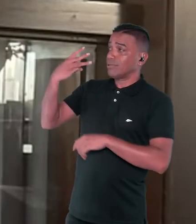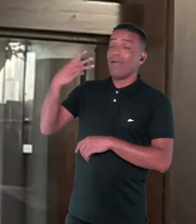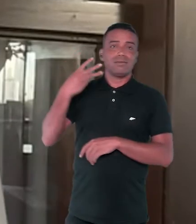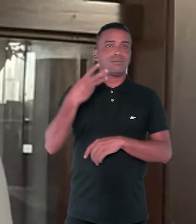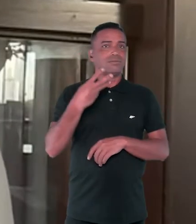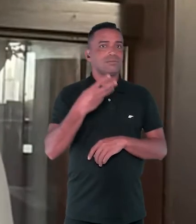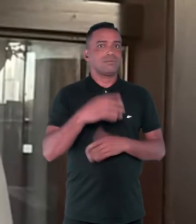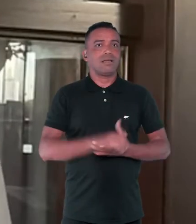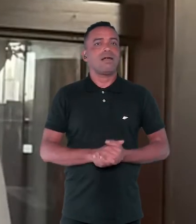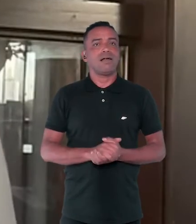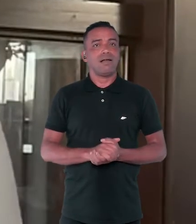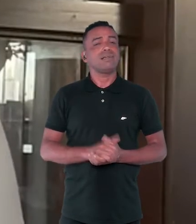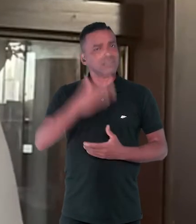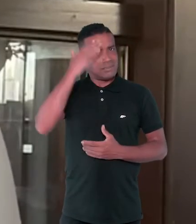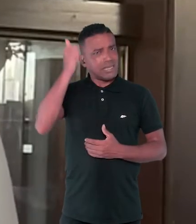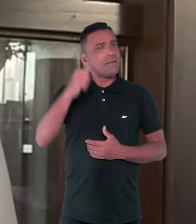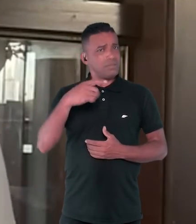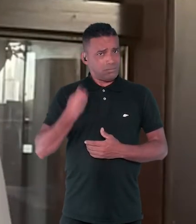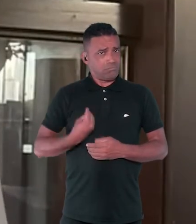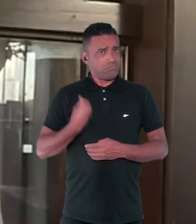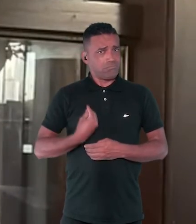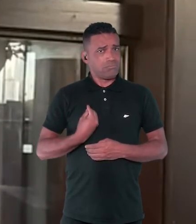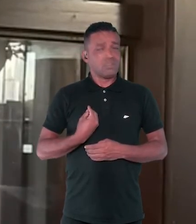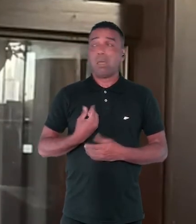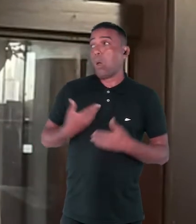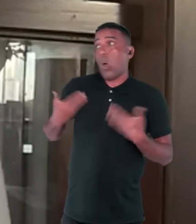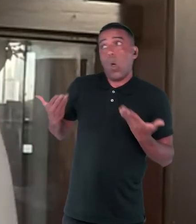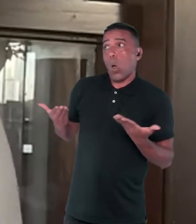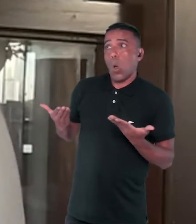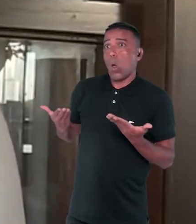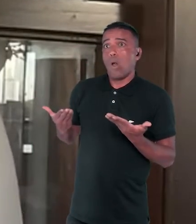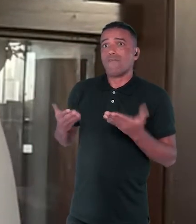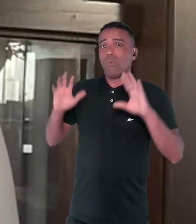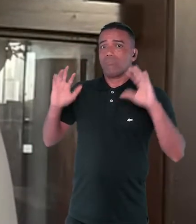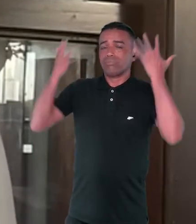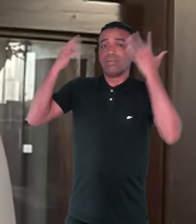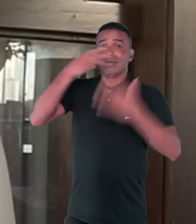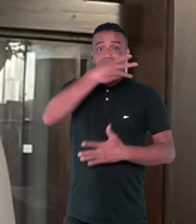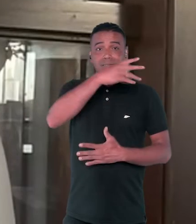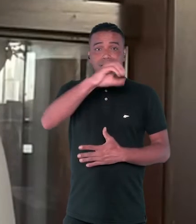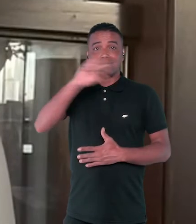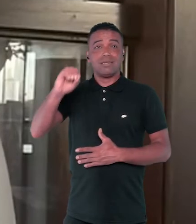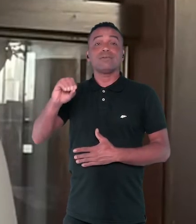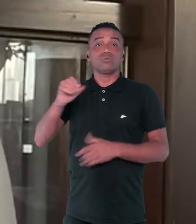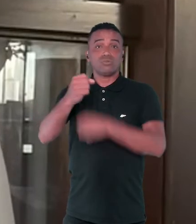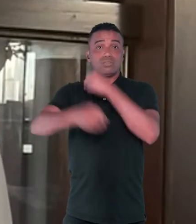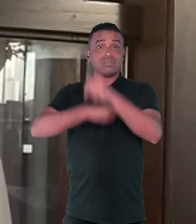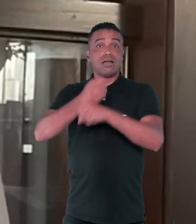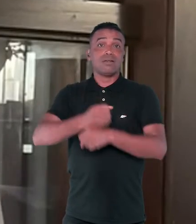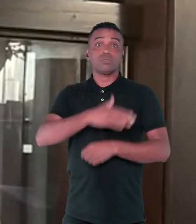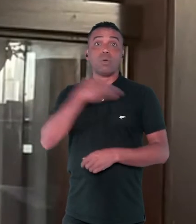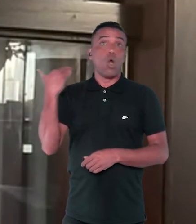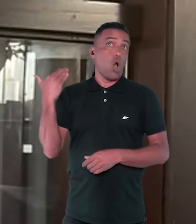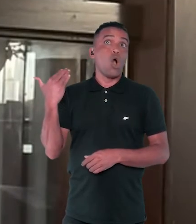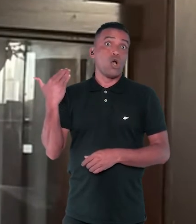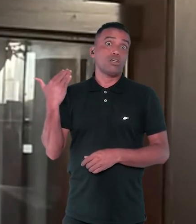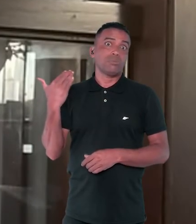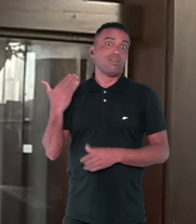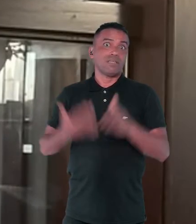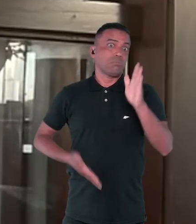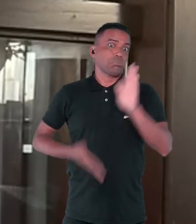Aí ela lascou. Você sabe que você vai estar aí? Eu falei, eles vão celebrar os 300 anos da morte dele, mas vai que ele aparece aqui